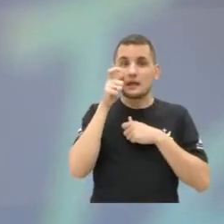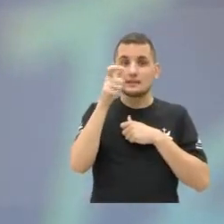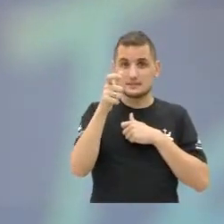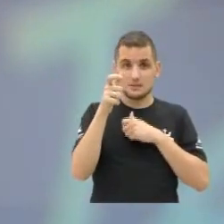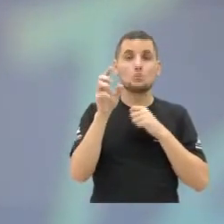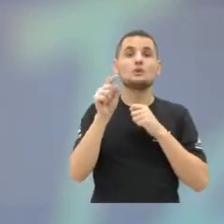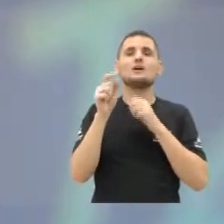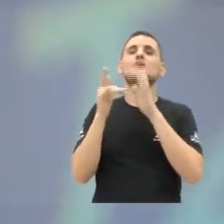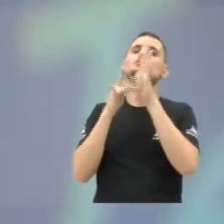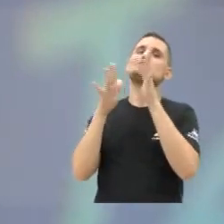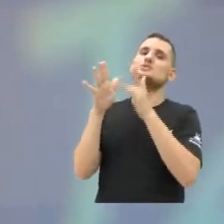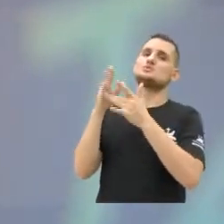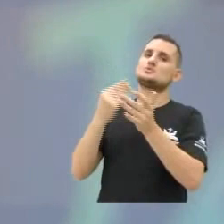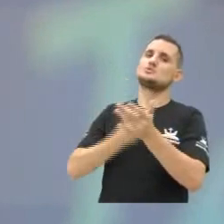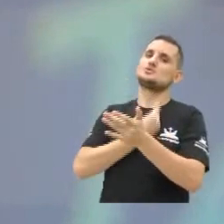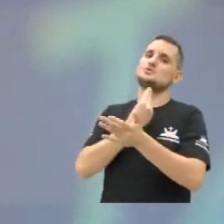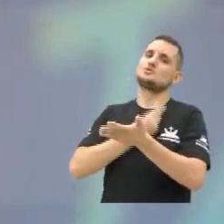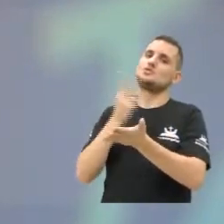aqui.